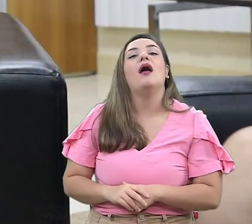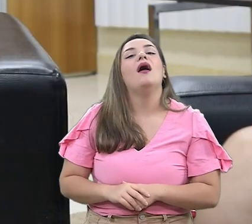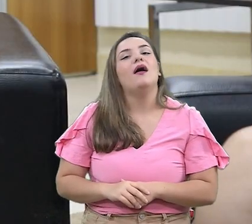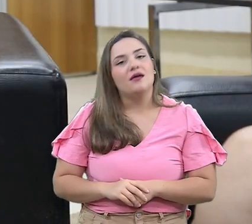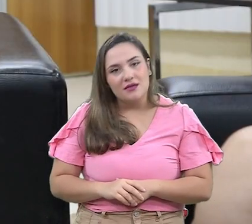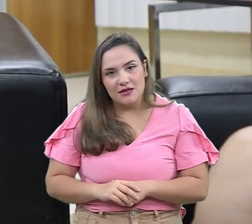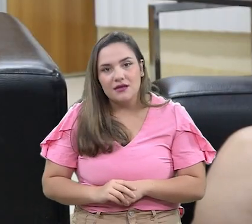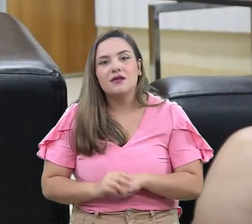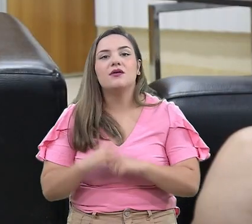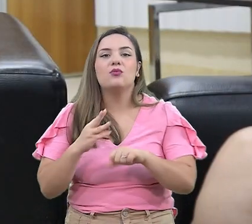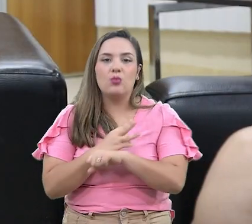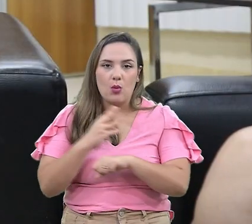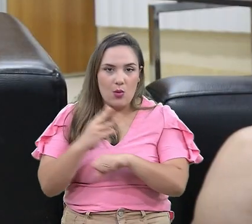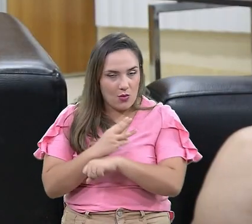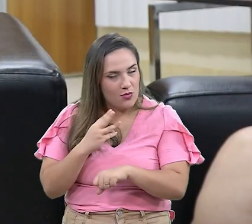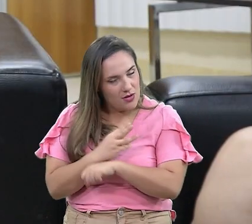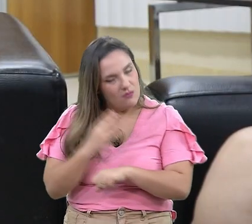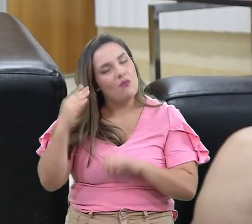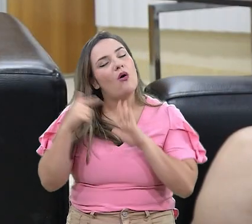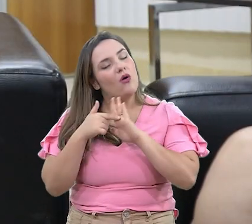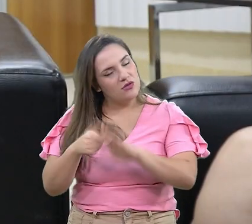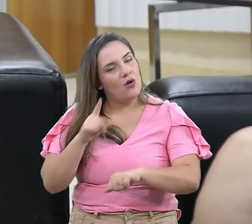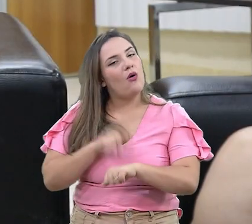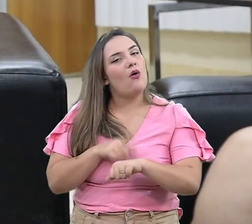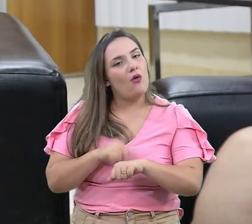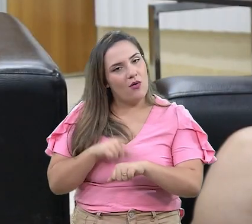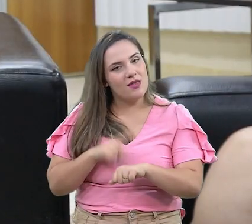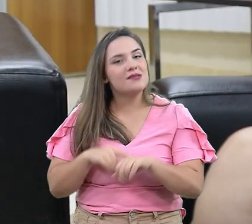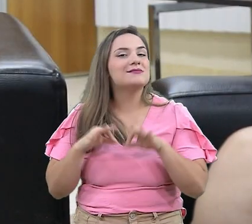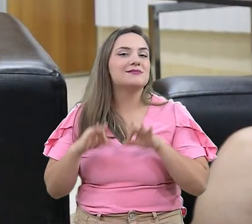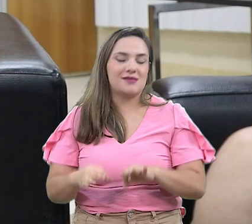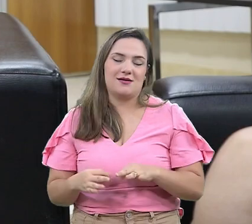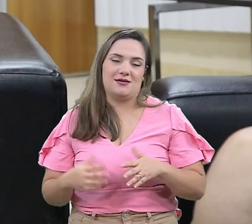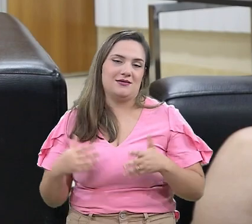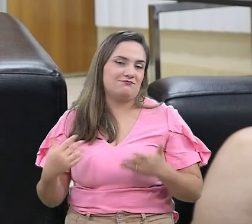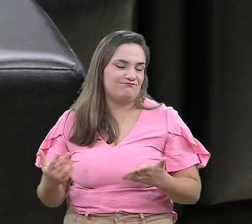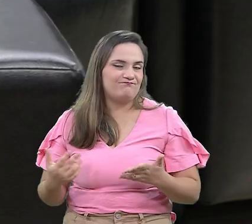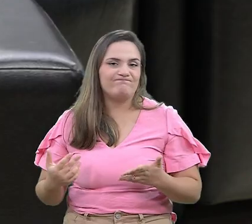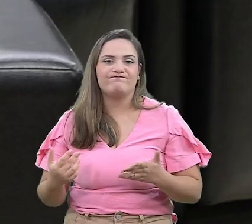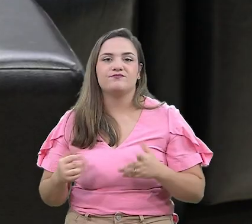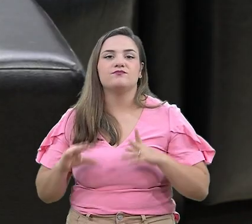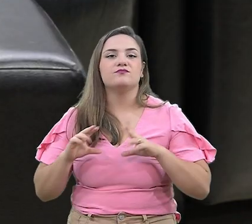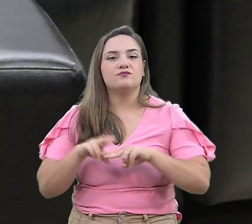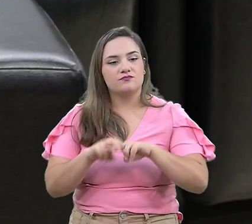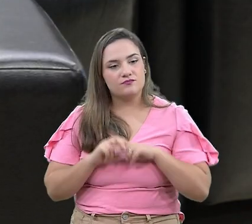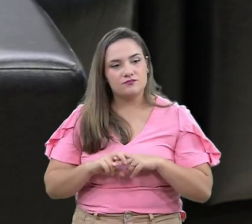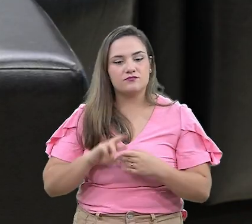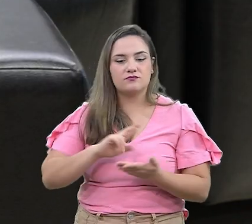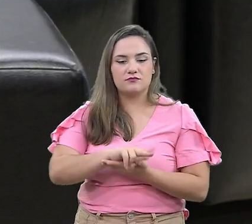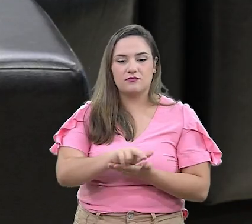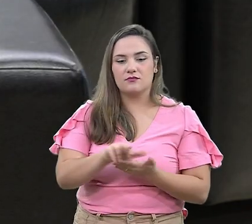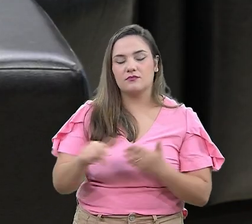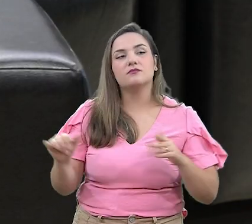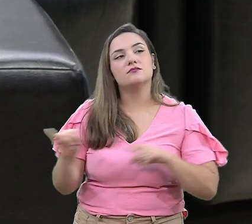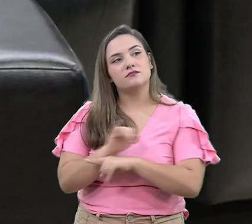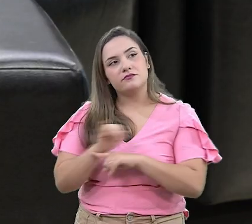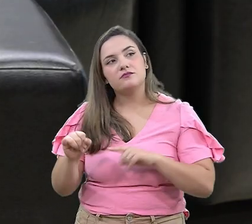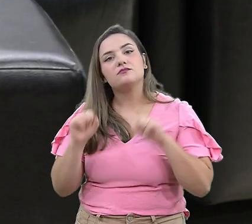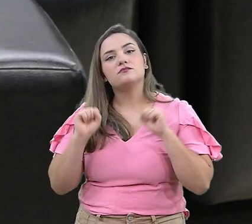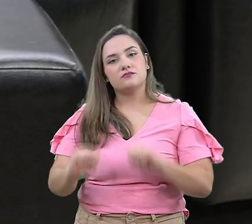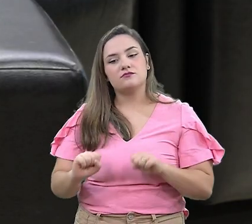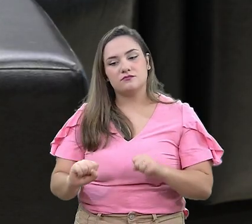tem horário, né? Sim. Esse horário de trabalho. Então, todas essas formas que possam